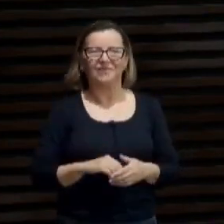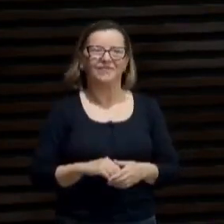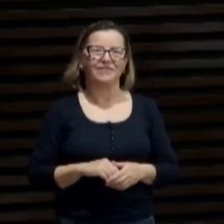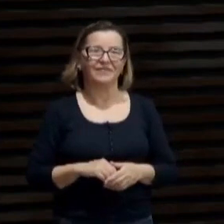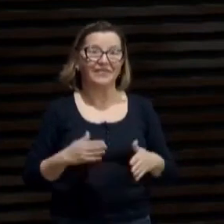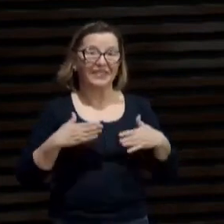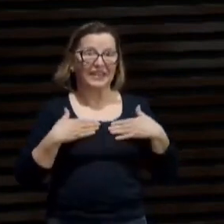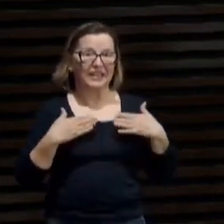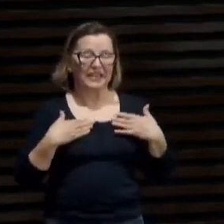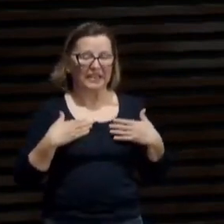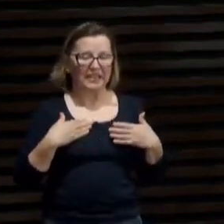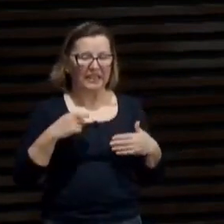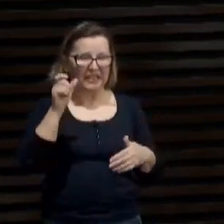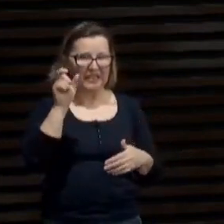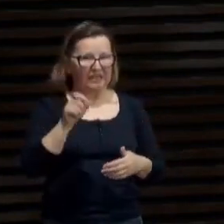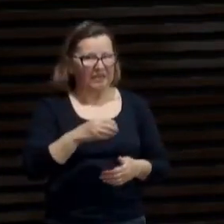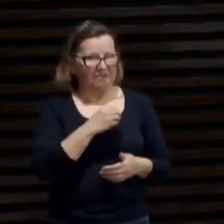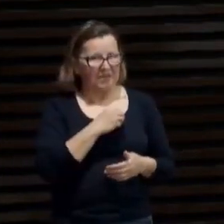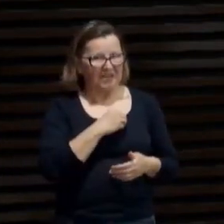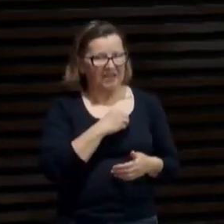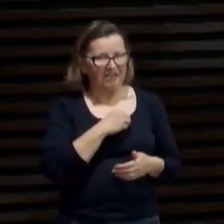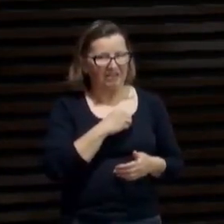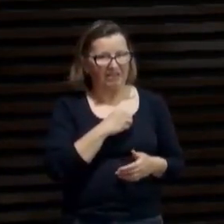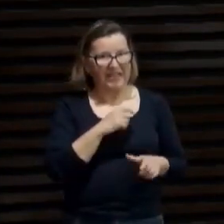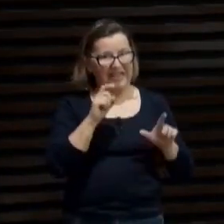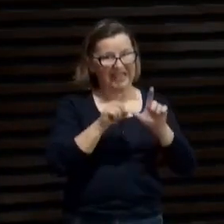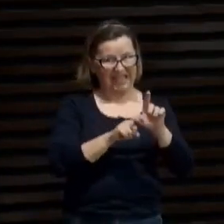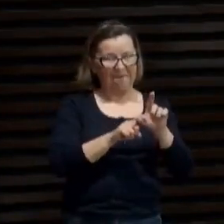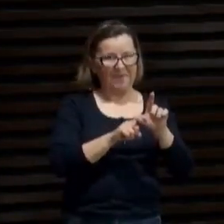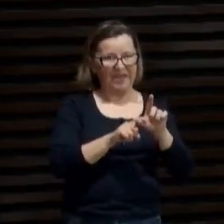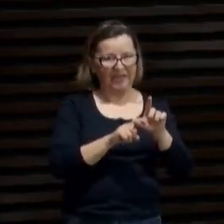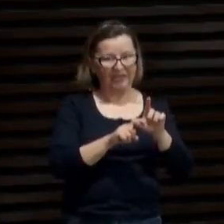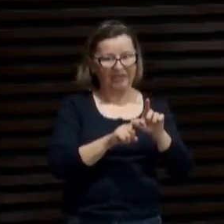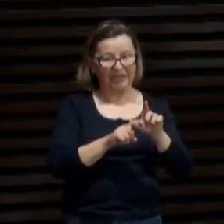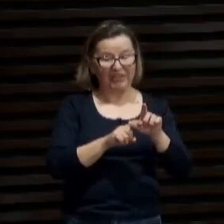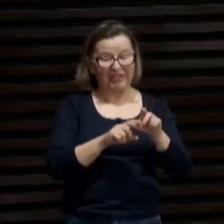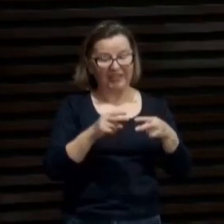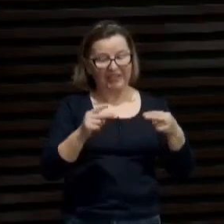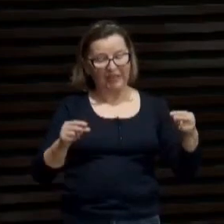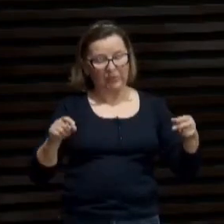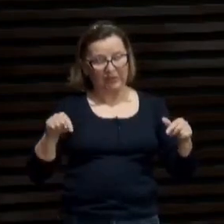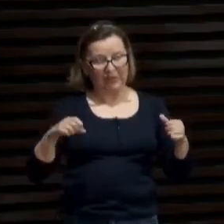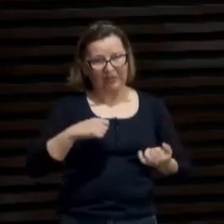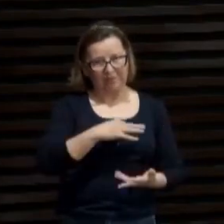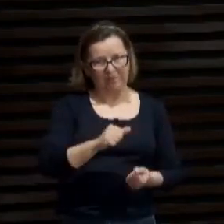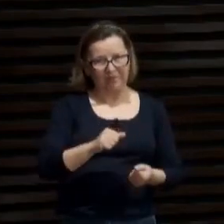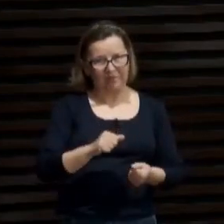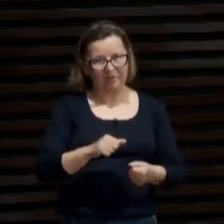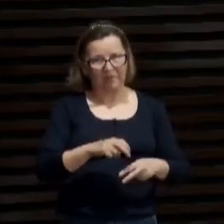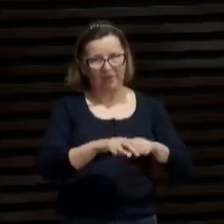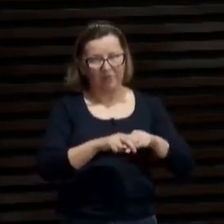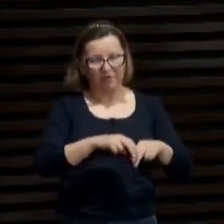A alegria do ímpio depende sim das circunstâncias, por isso ela oscila, porque as circunstâncias desse mundo oscilam, como